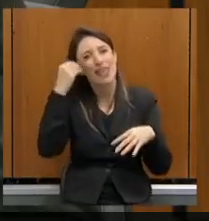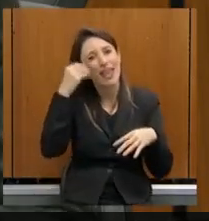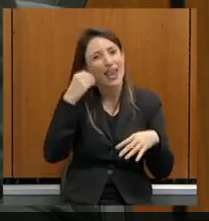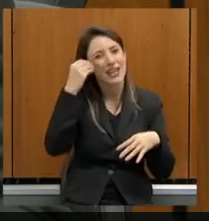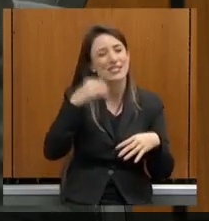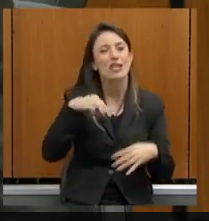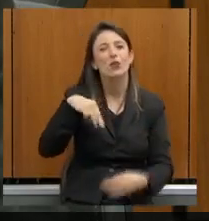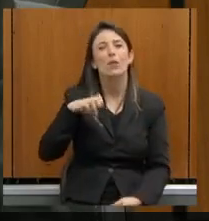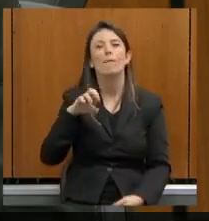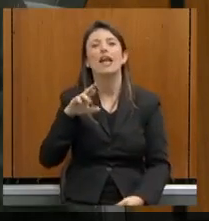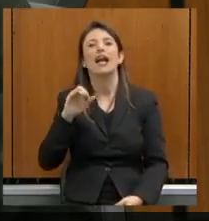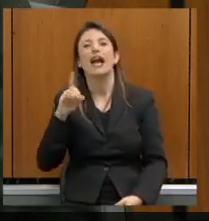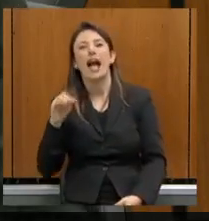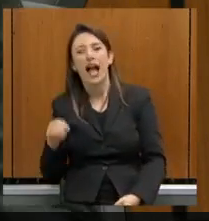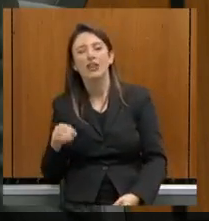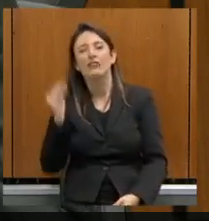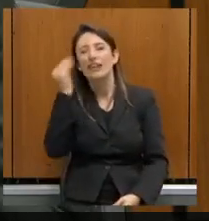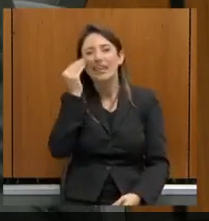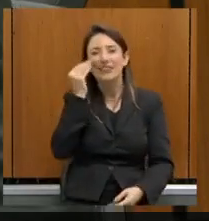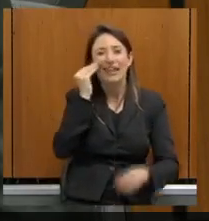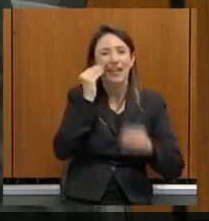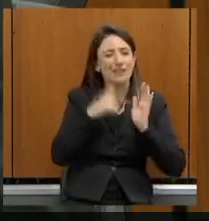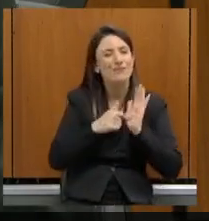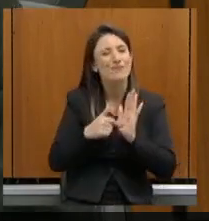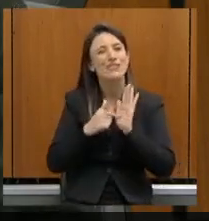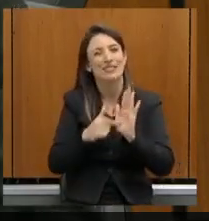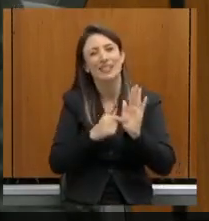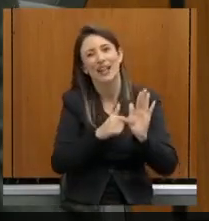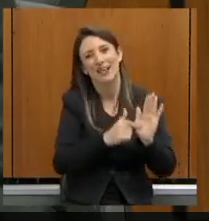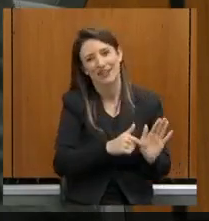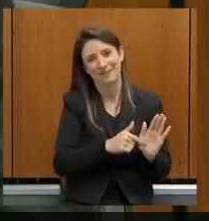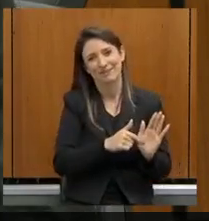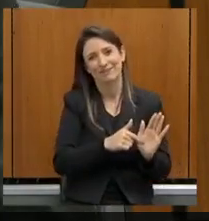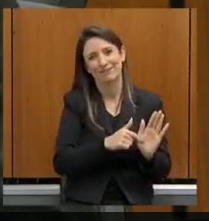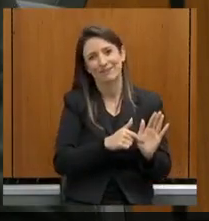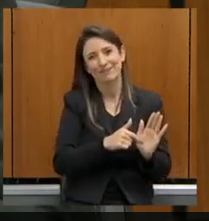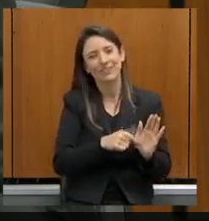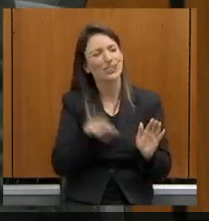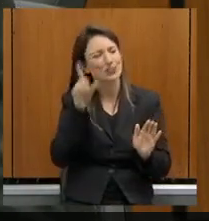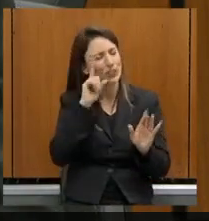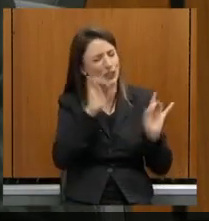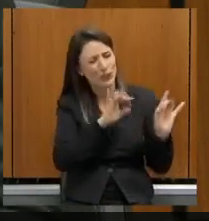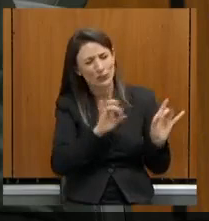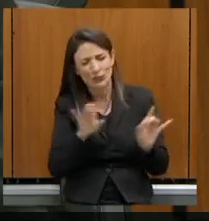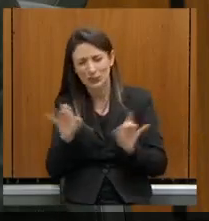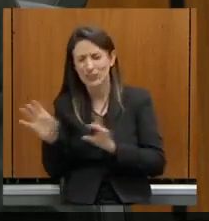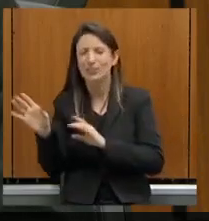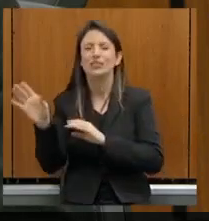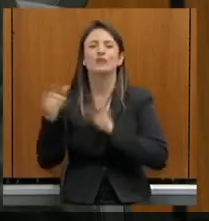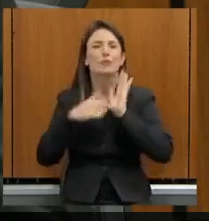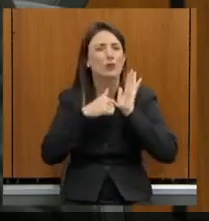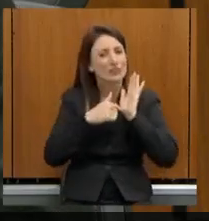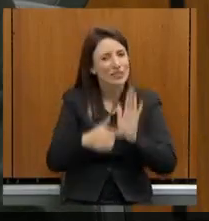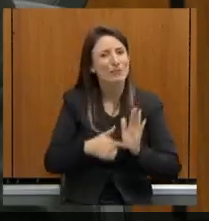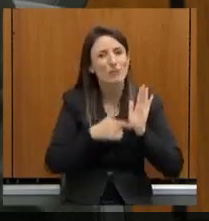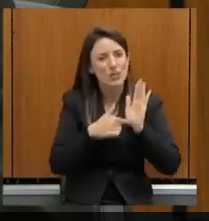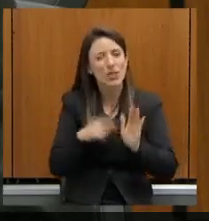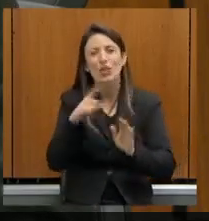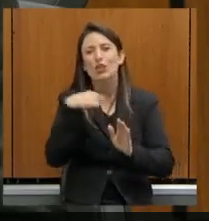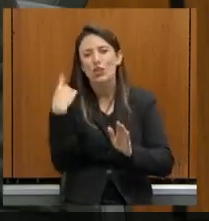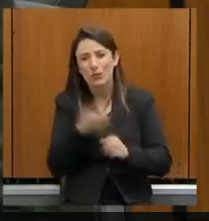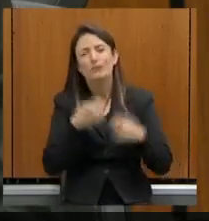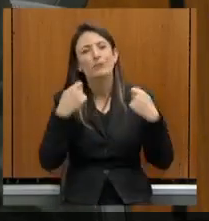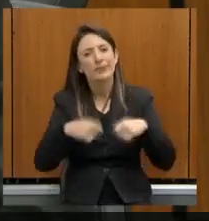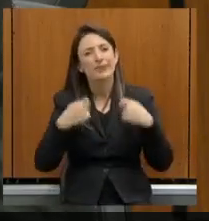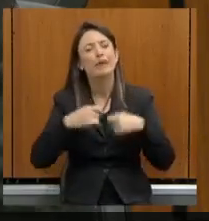ditando que o mercado vem mostrando cada dia de forma mais clara que devemos investir